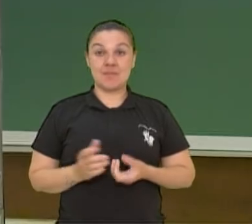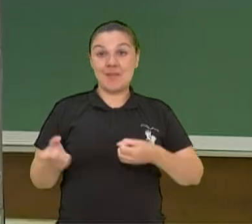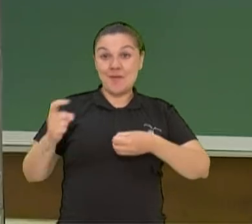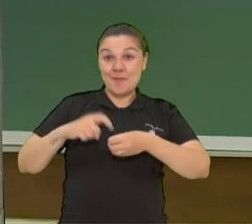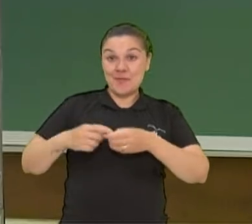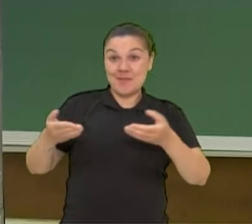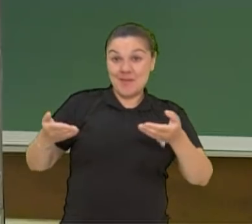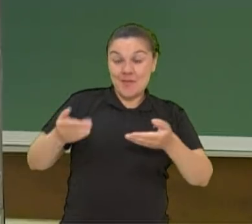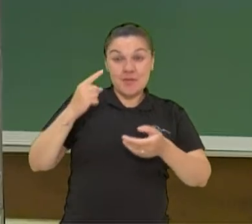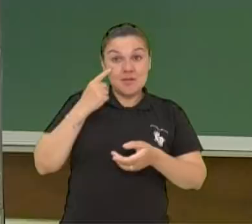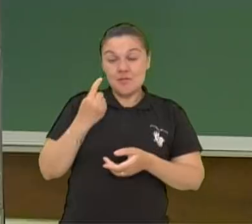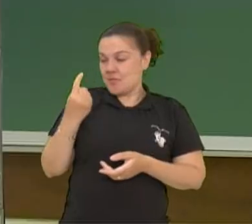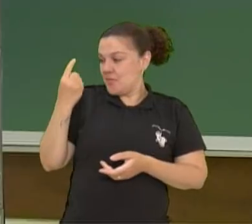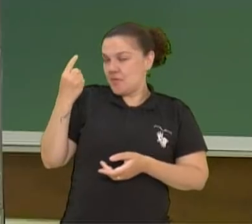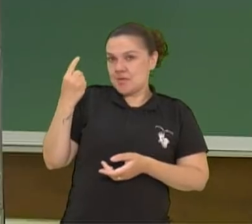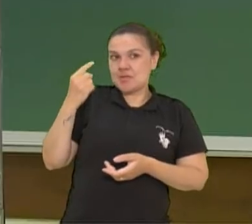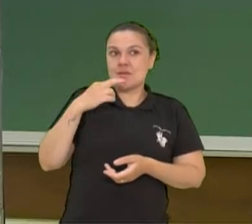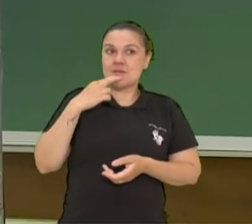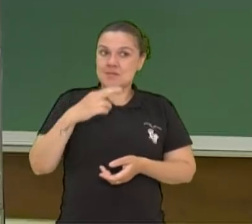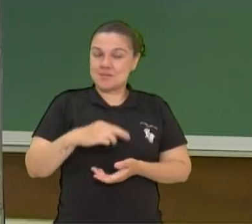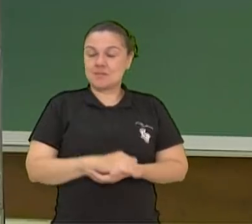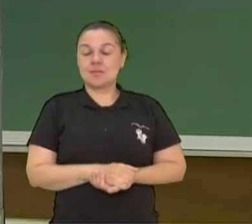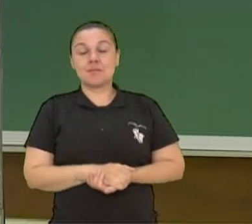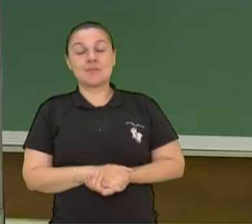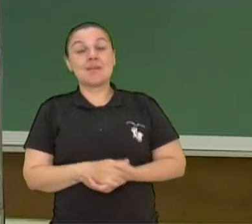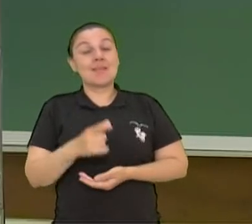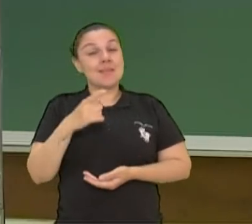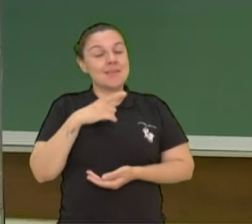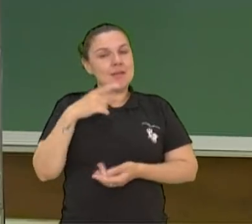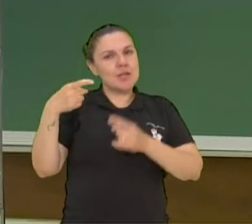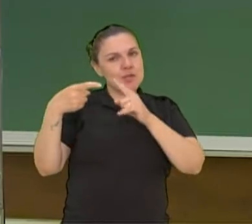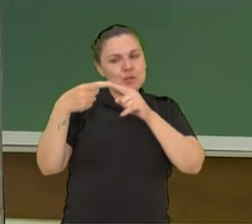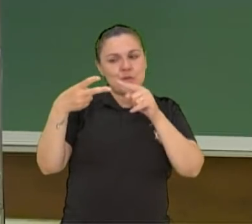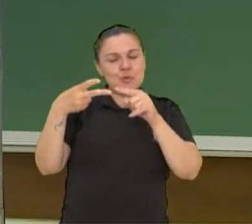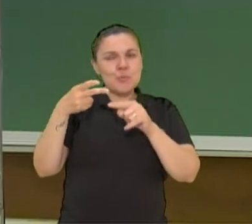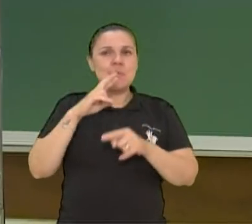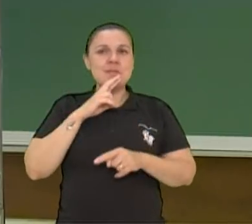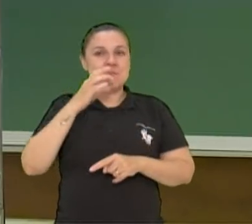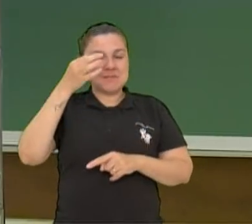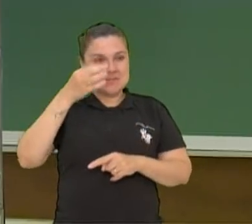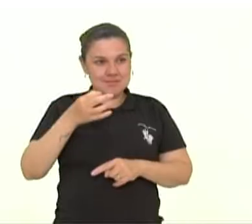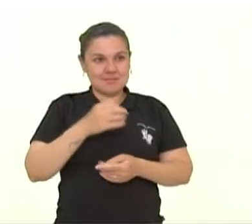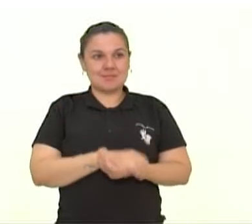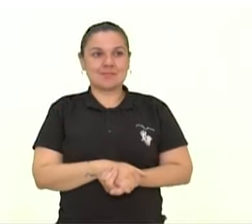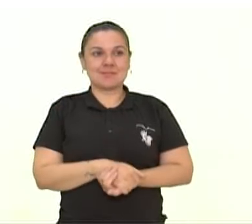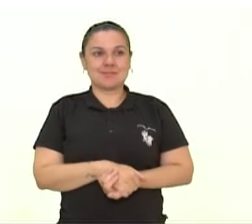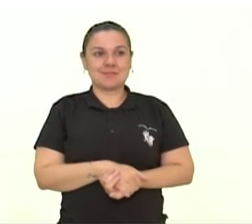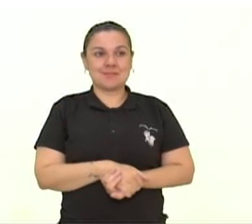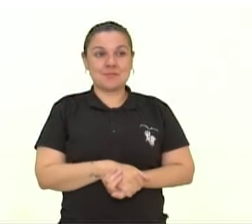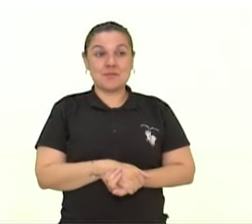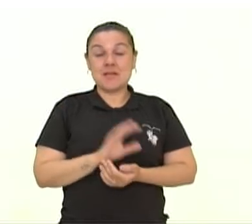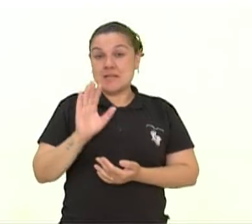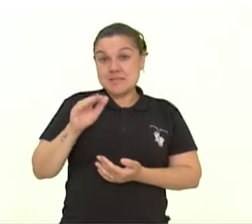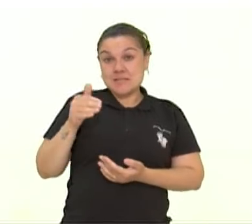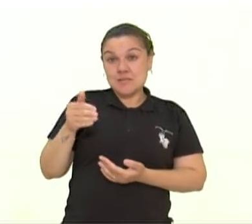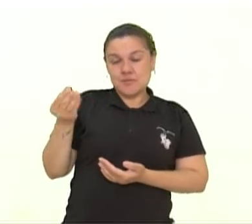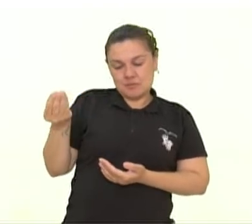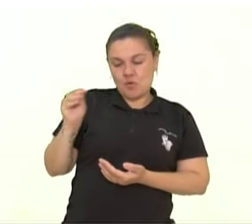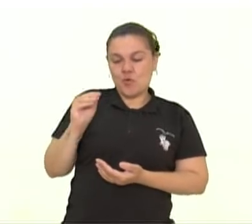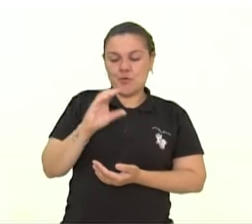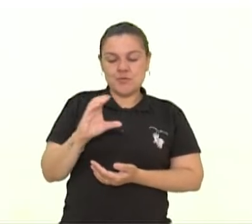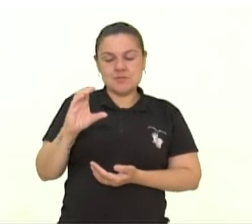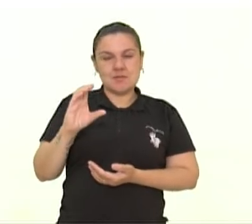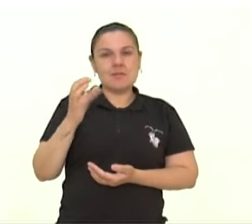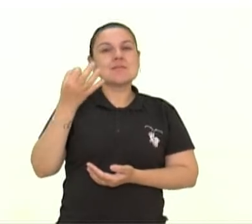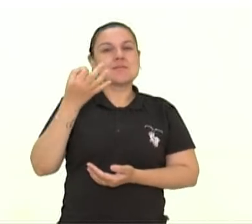Retornando então, pessoal, observem lá que nós temos então duas alternativas, né? Então, quem marcou a letra C